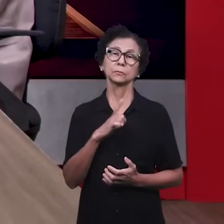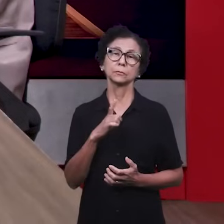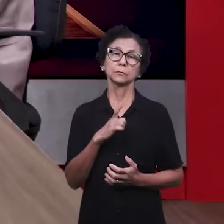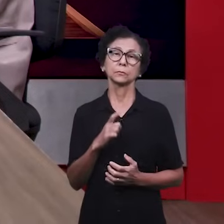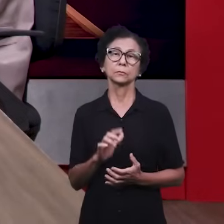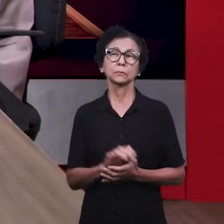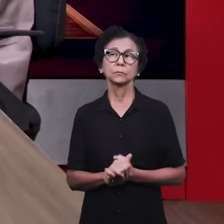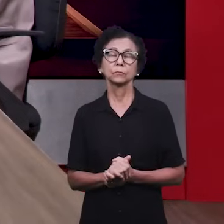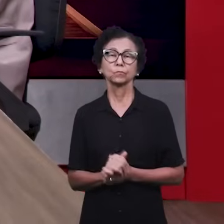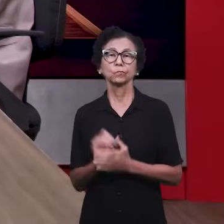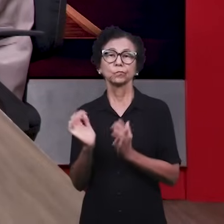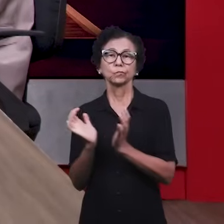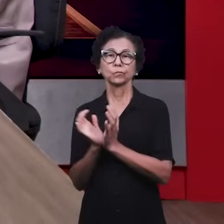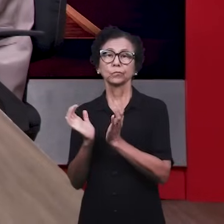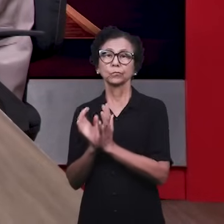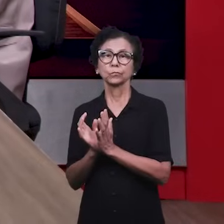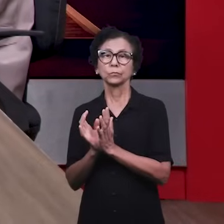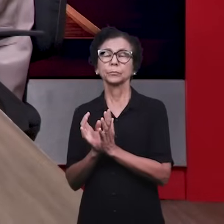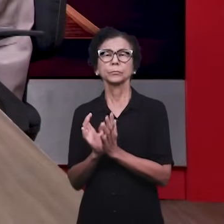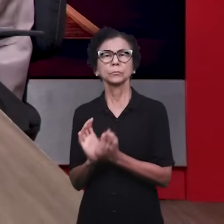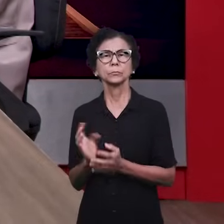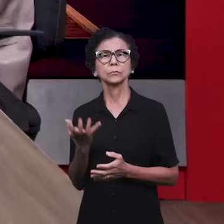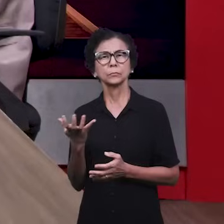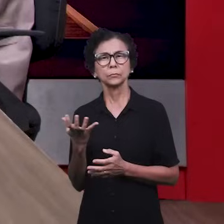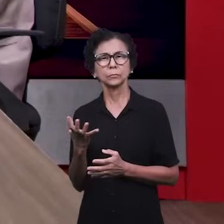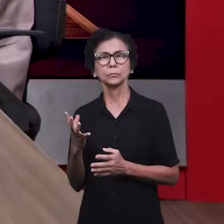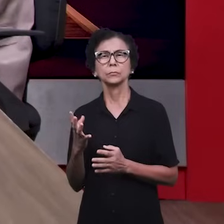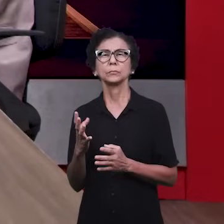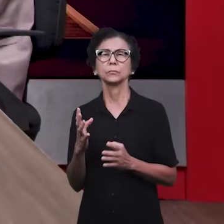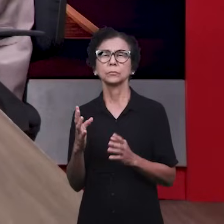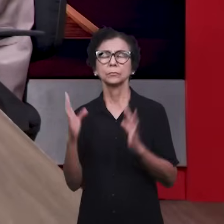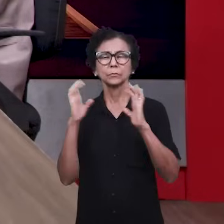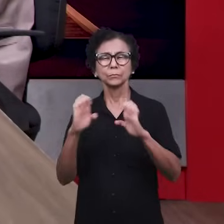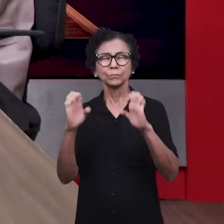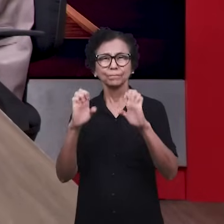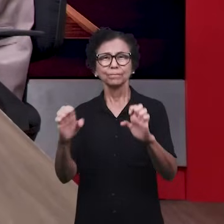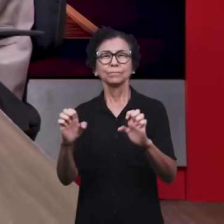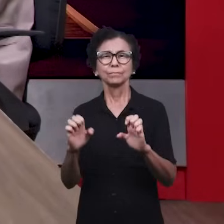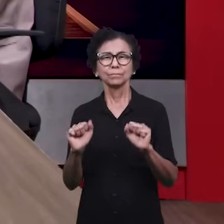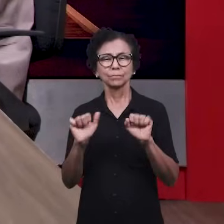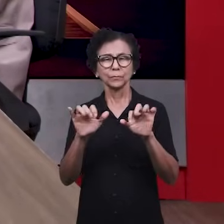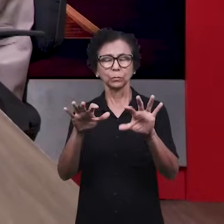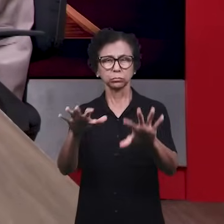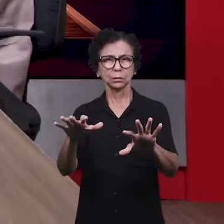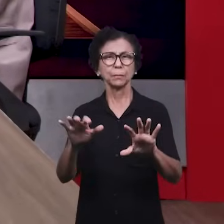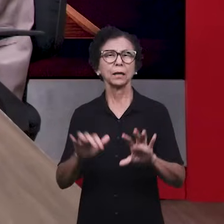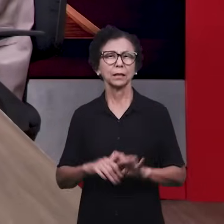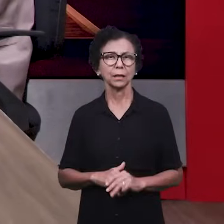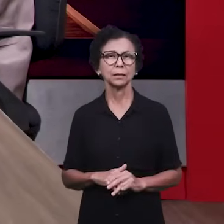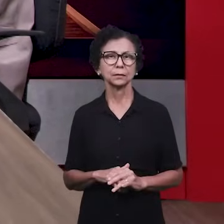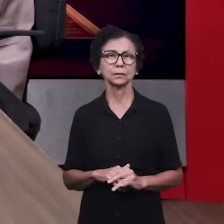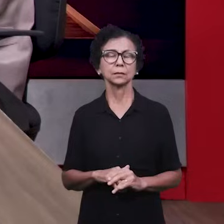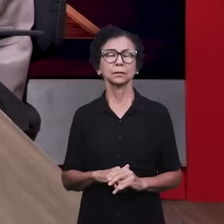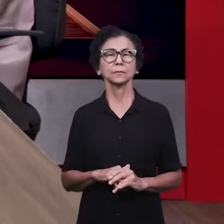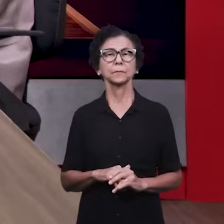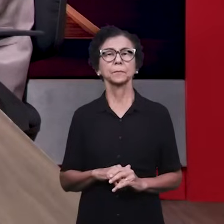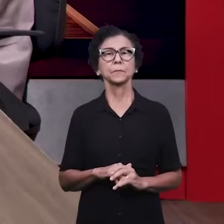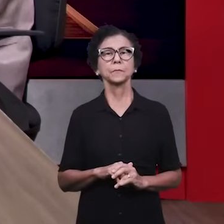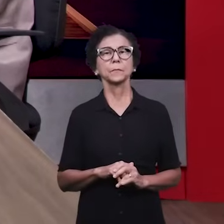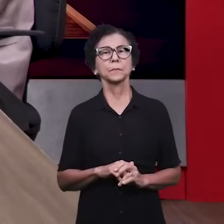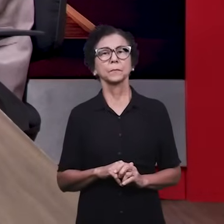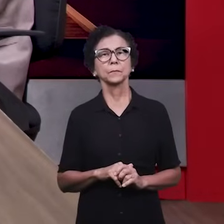em que o evangelho fosse levado também para as pessoas de grande cultura na época. Eles achavam que a